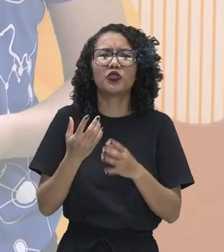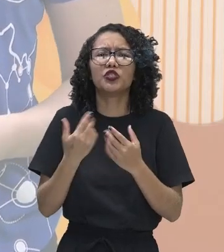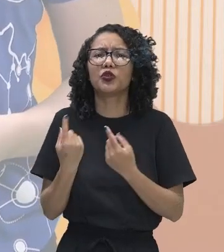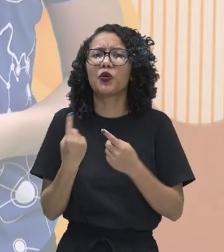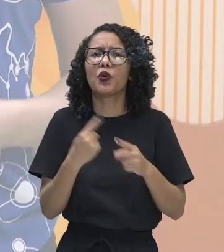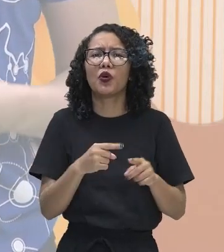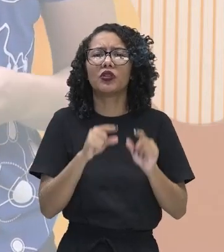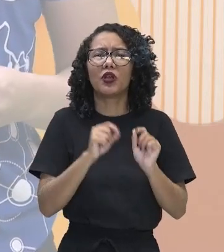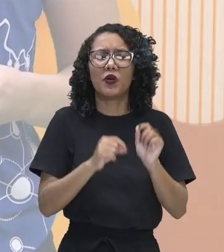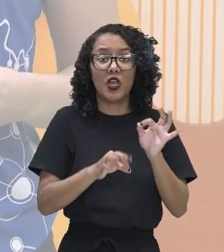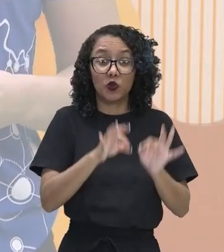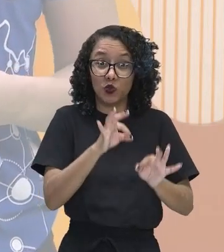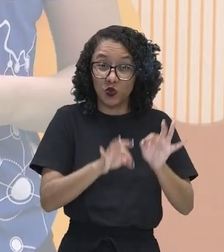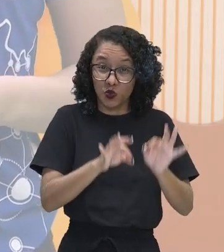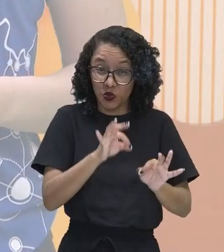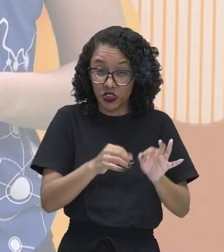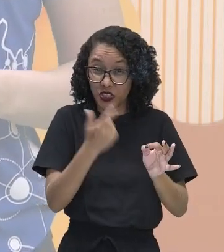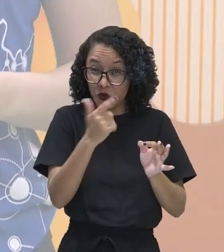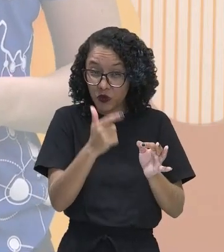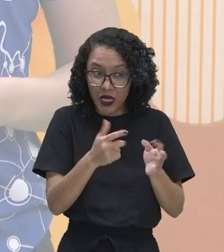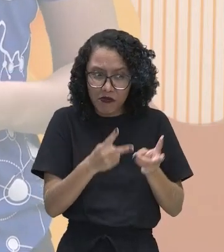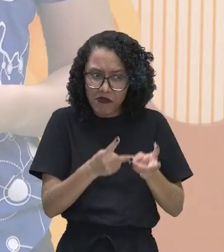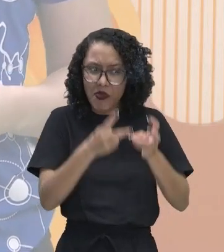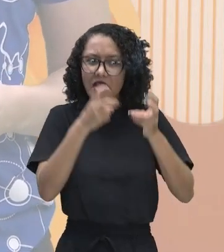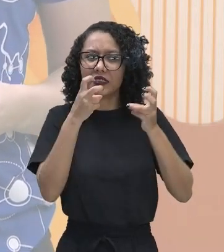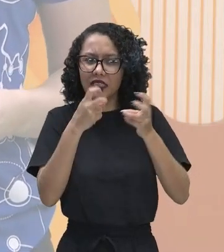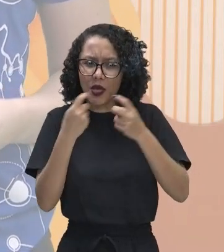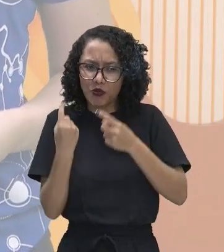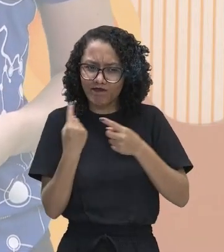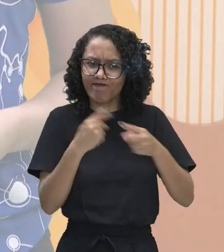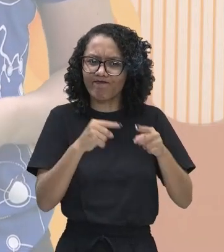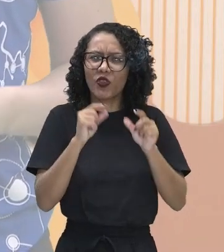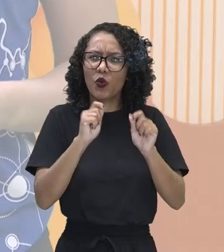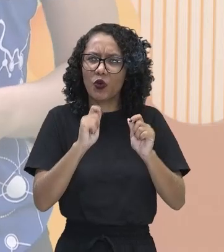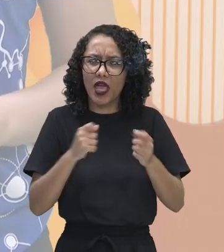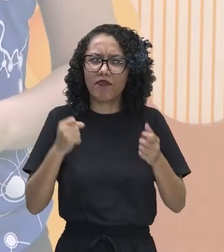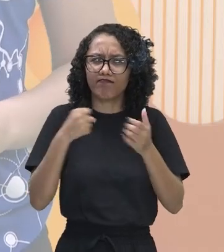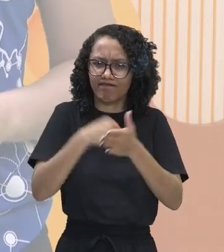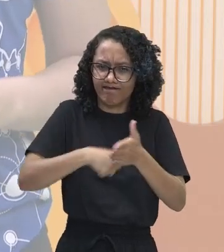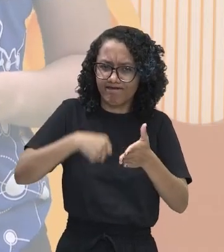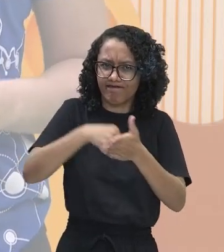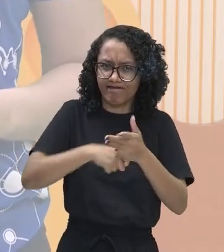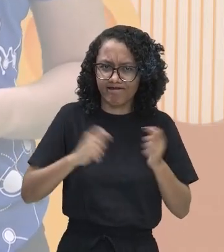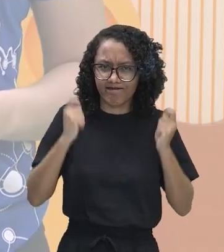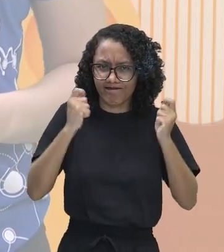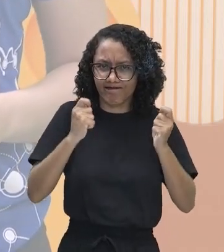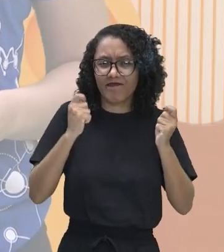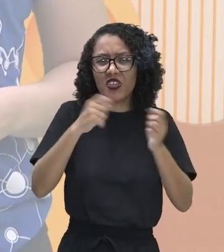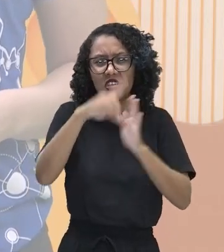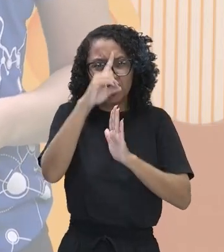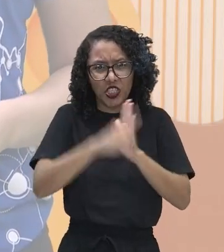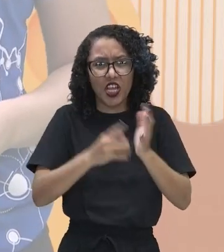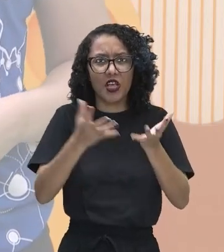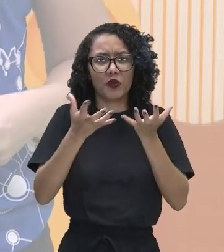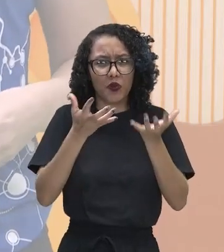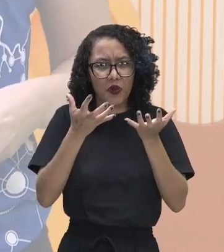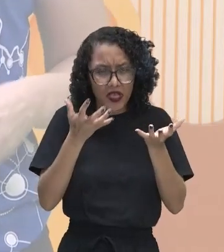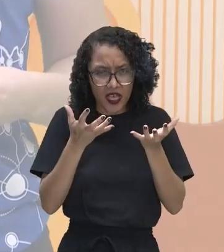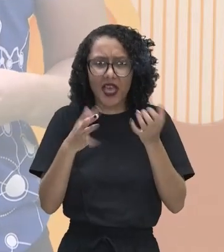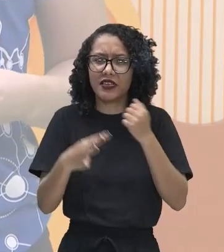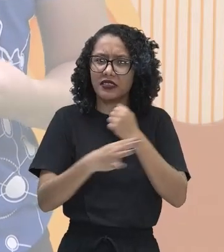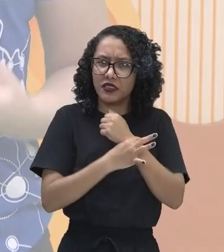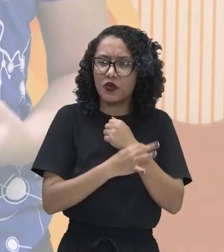injustiças percebidas ou como formas de reivindicar direitos e melhores condições de vida,